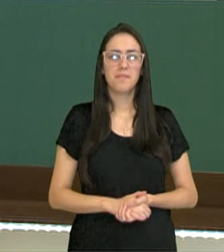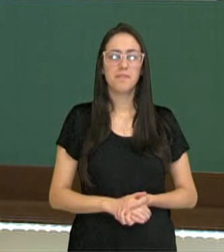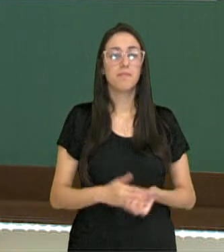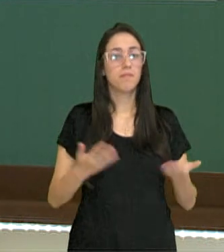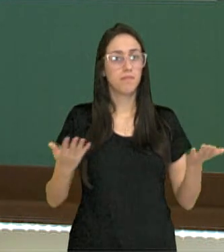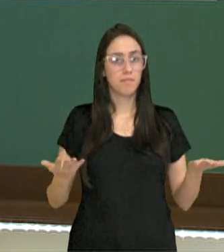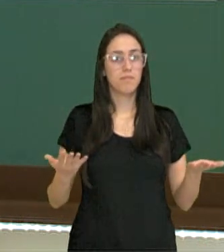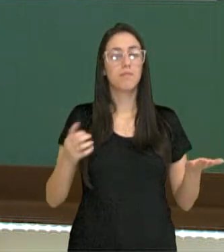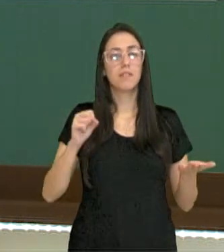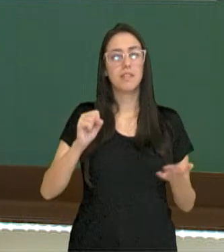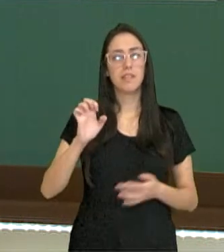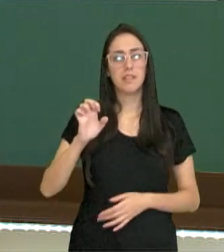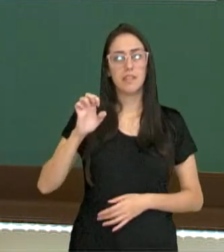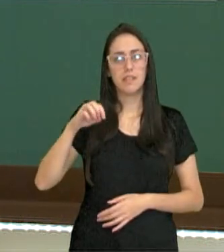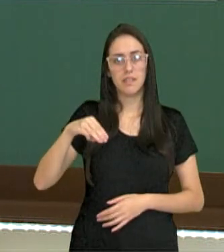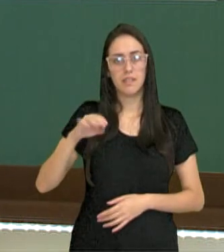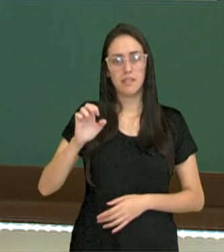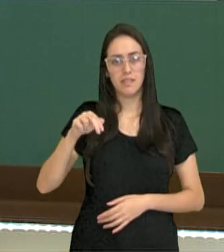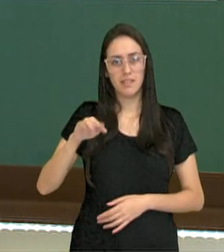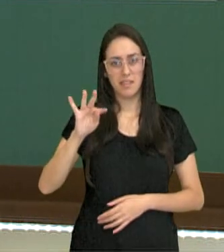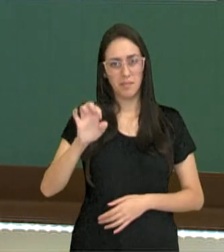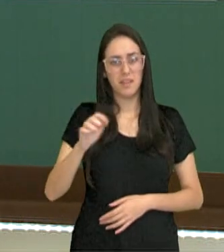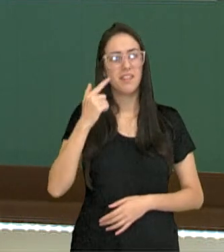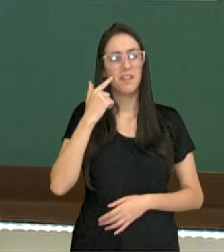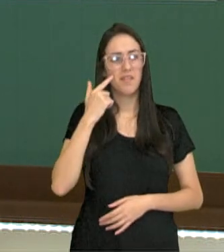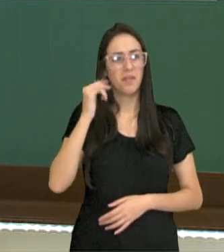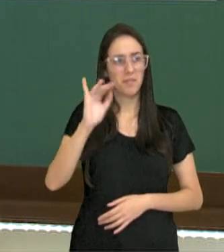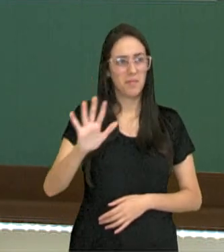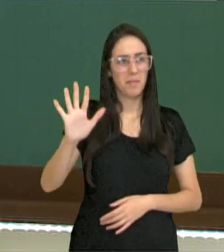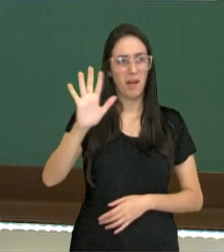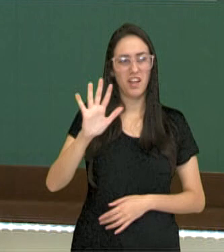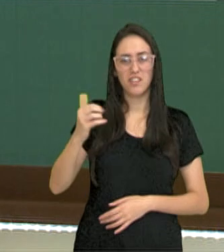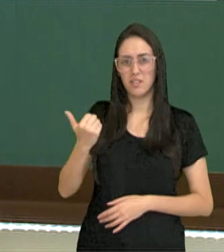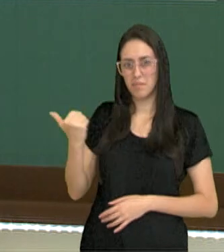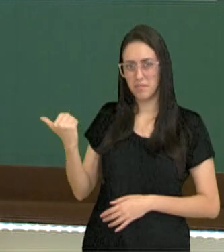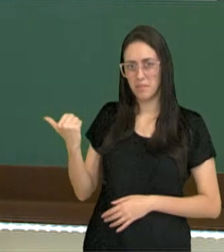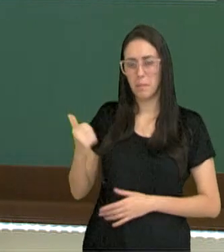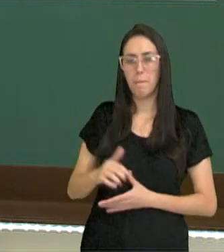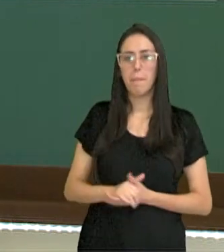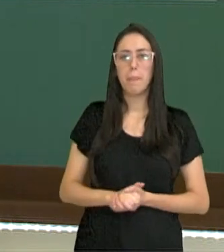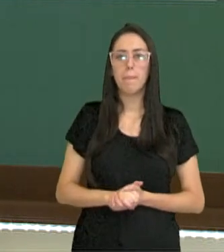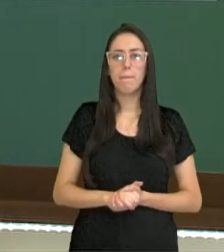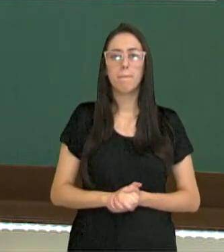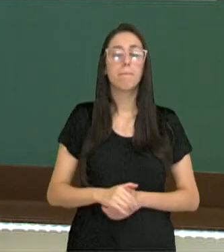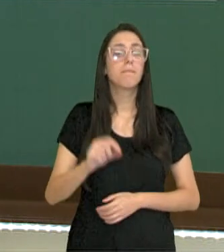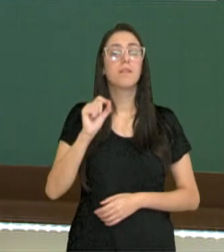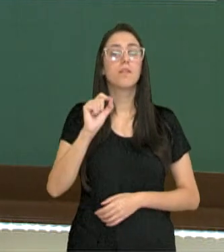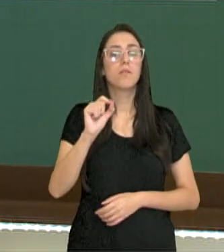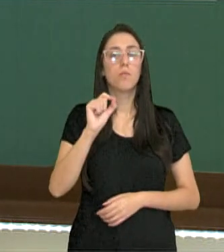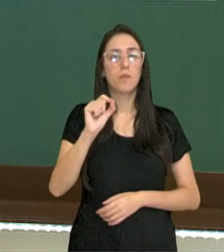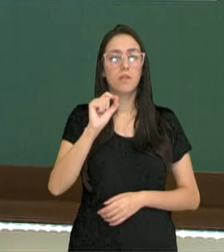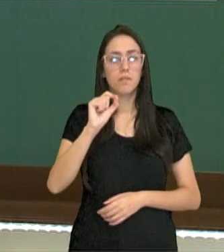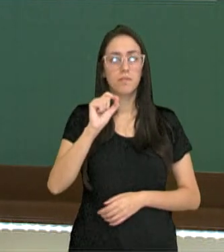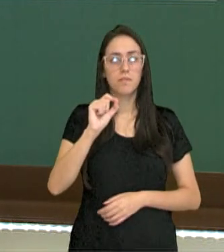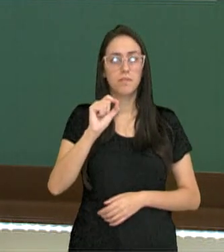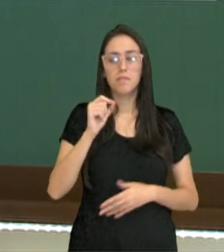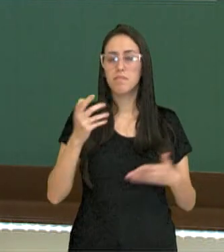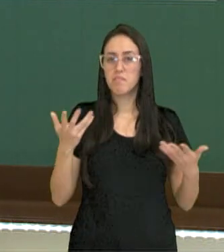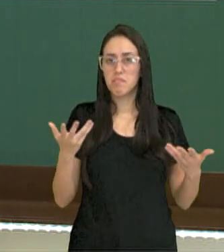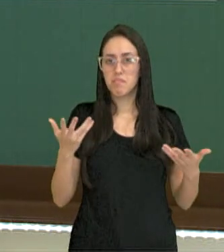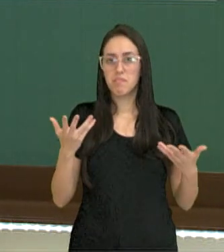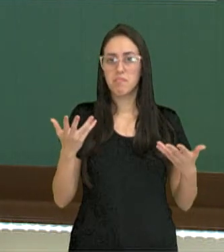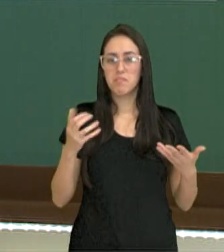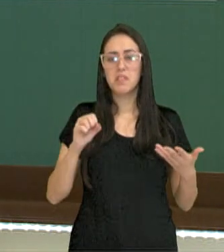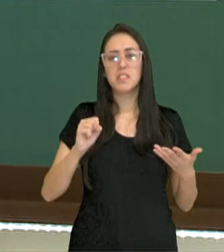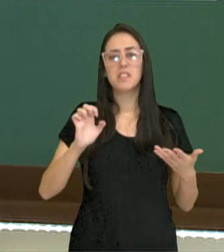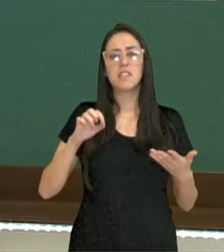da semente, tá aqui um pouquinho sobre ela. As sementes então vão abrigar quem ou o quê? Qual